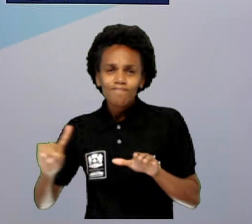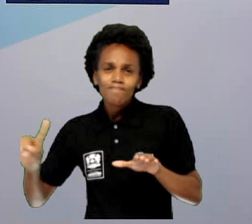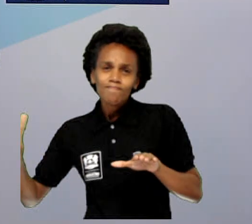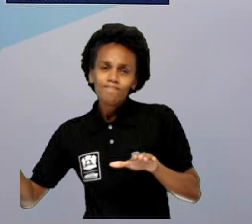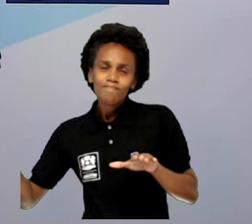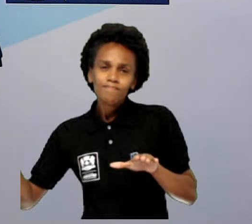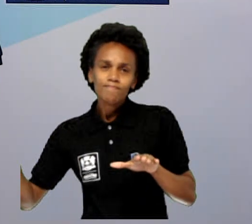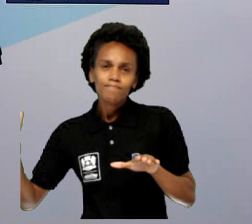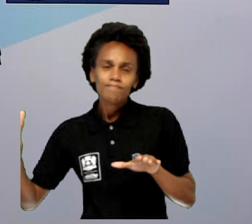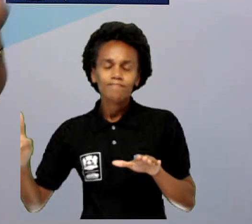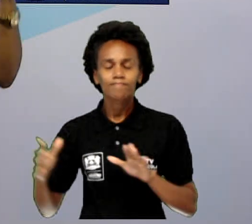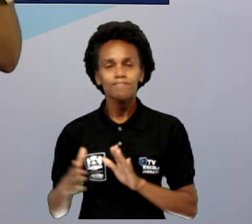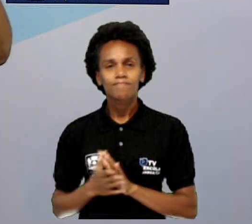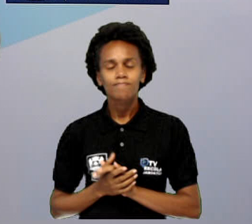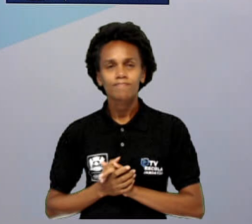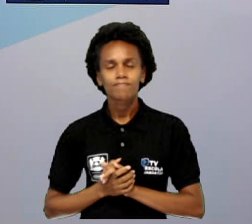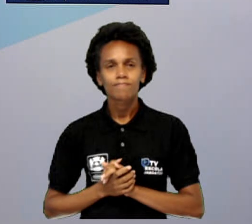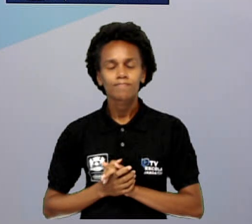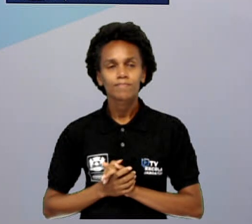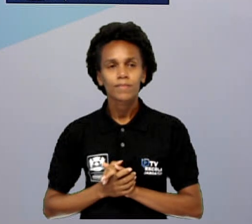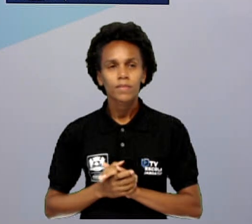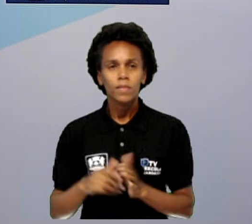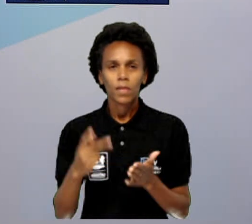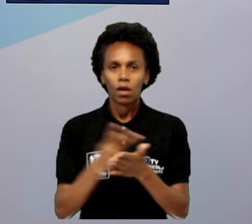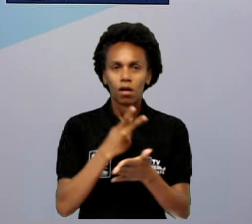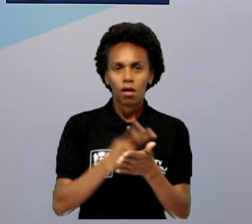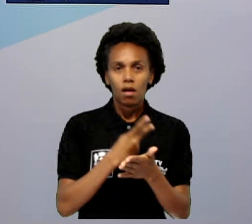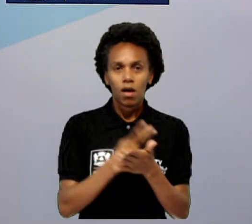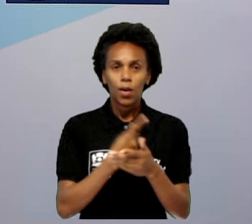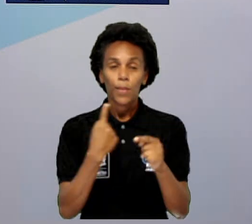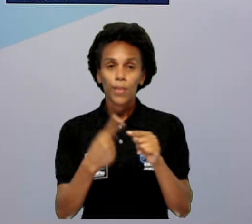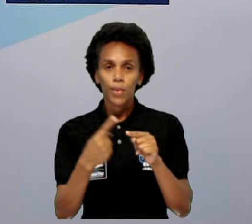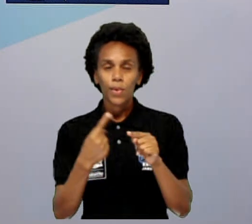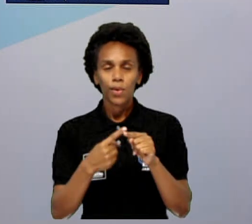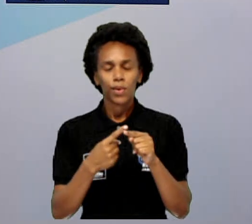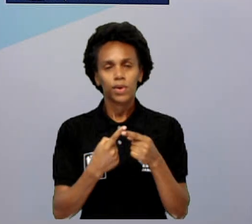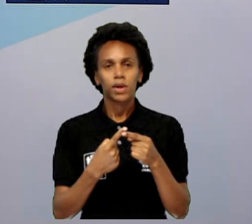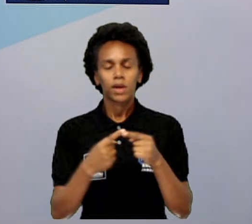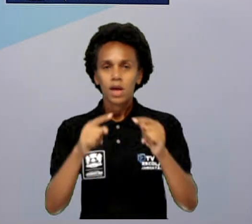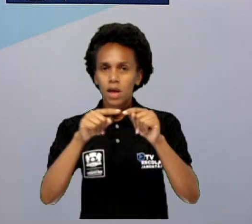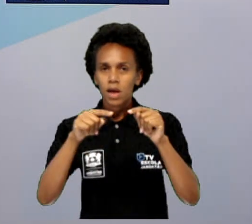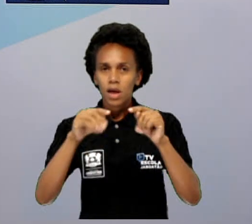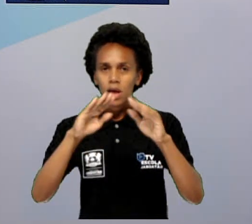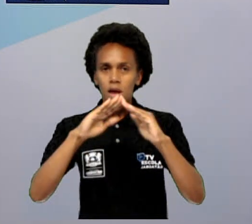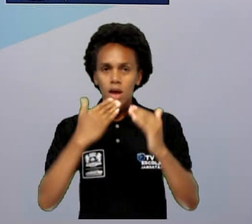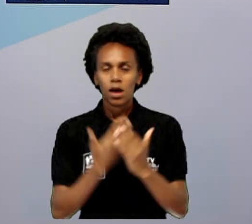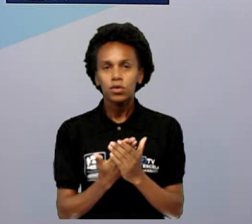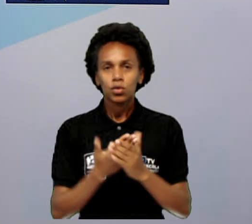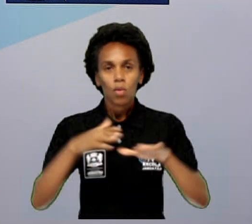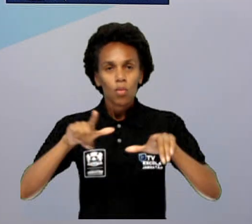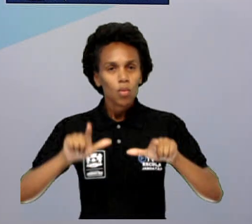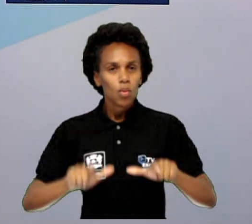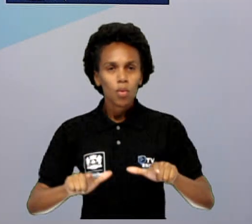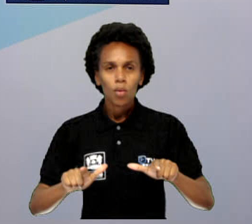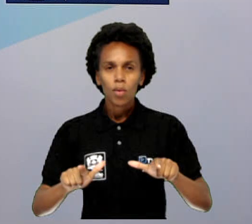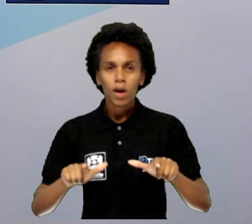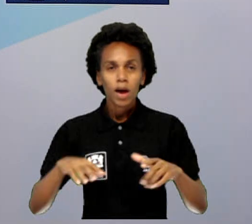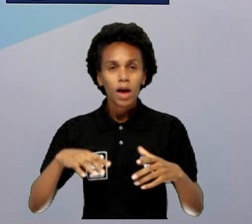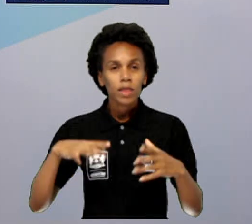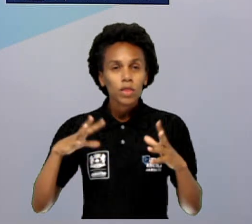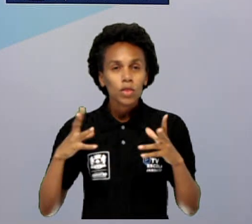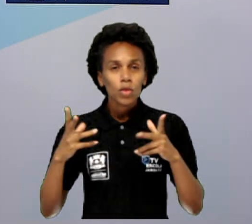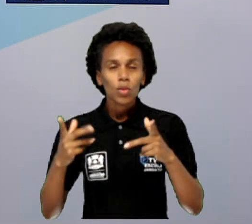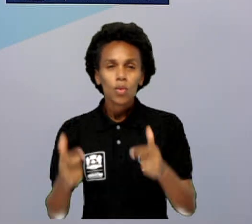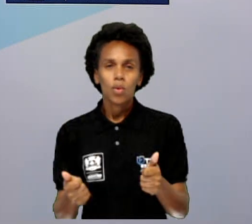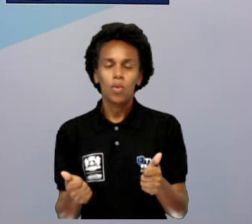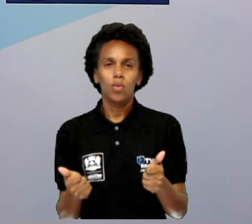que a escola é para todos, todo mundo junto, porque juntos nós temos muito mais a ganhar, a aprender,